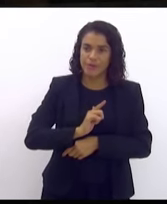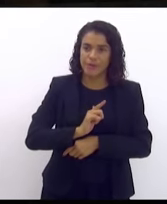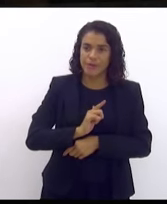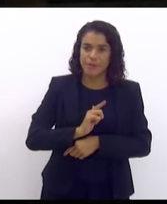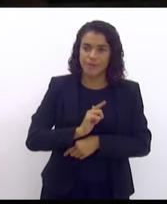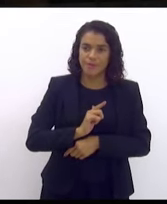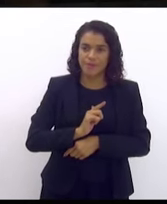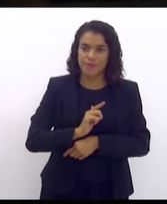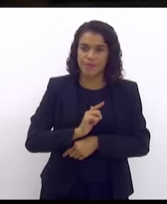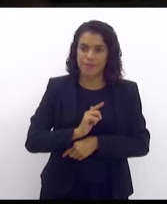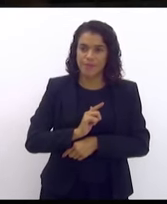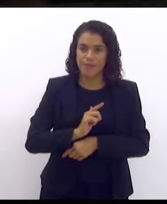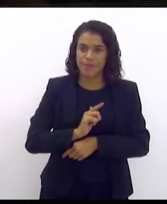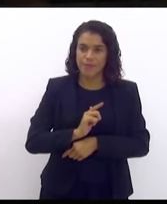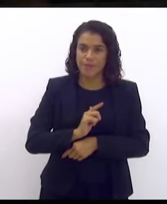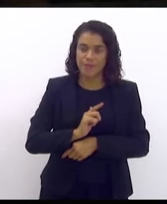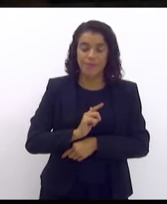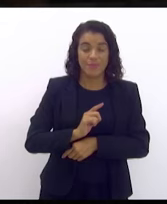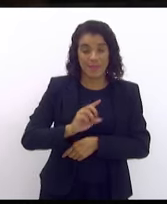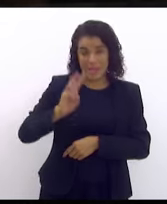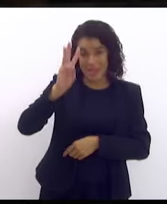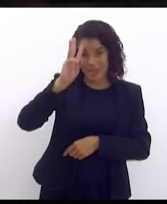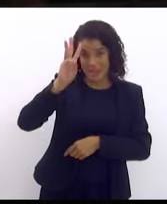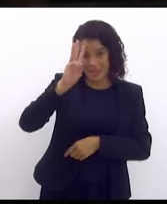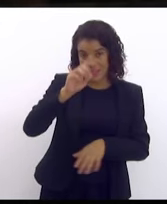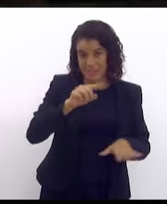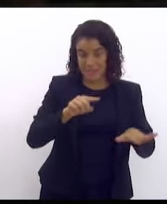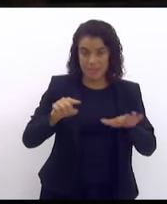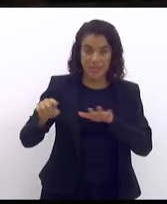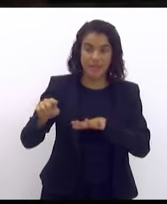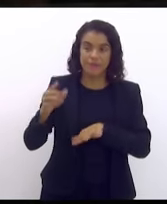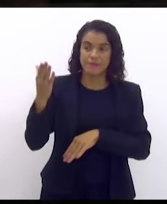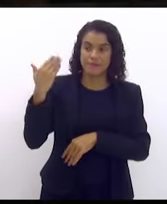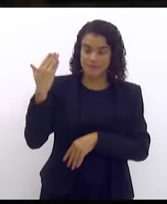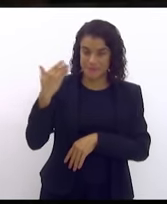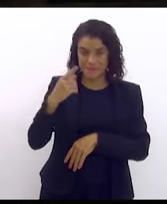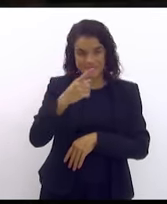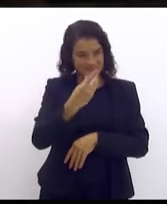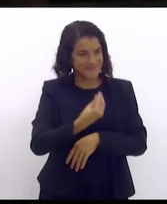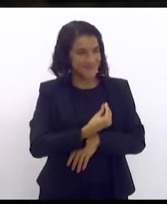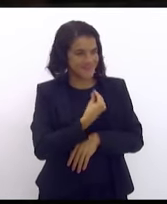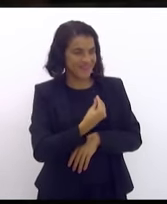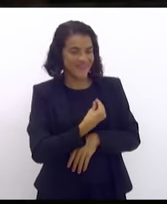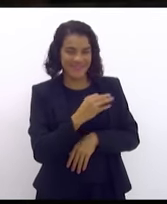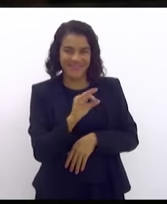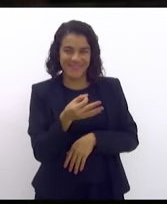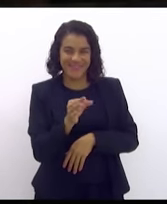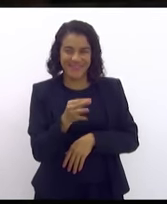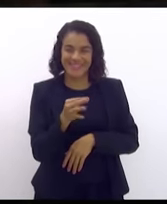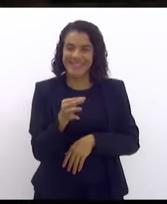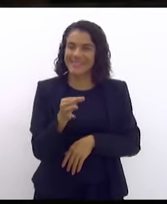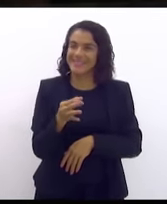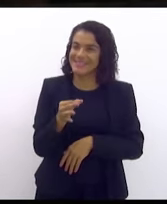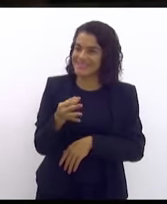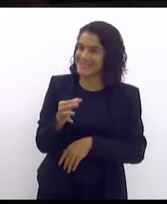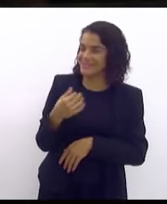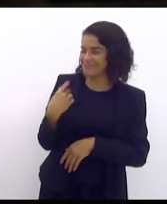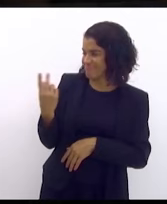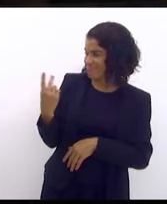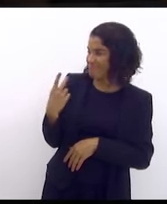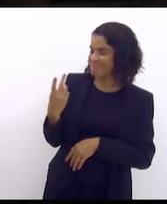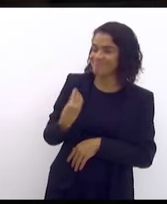na Quart terça-feira e o senhor estava aqui para variar né estávamos